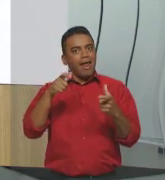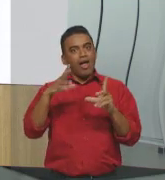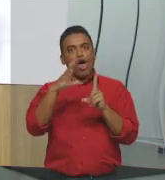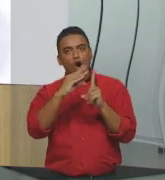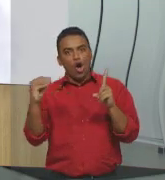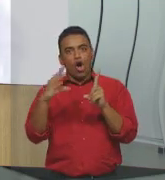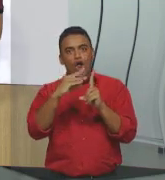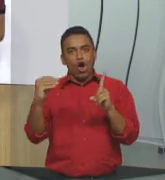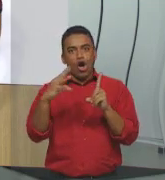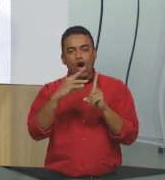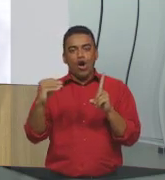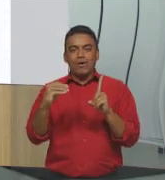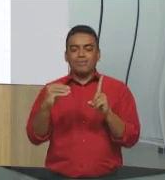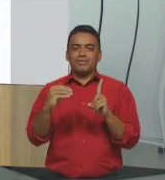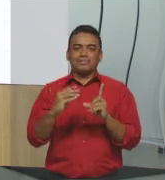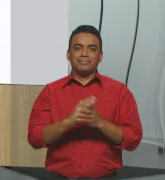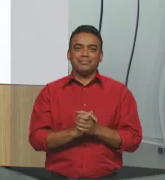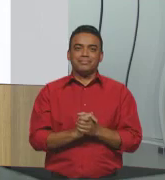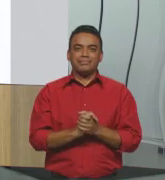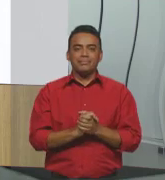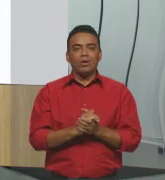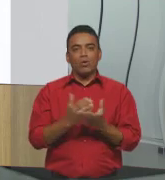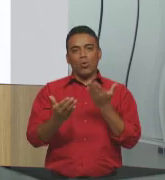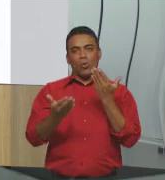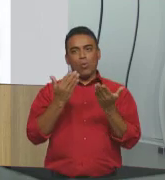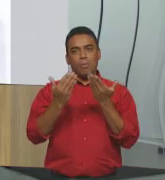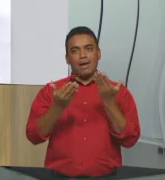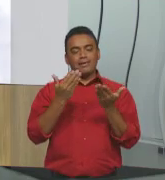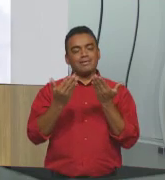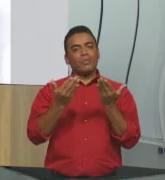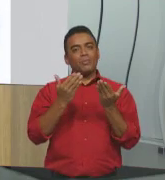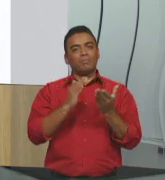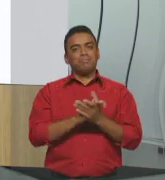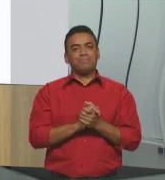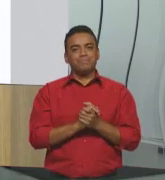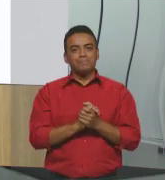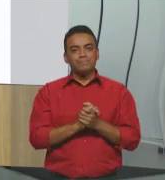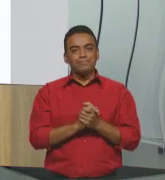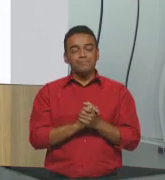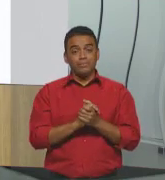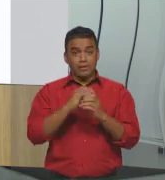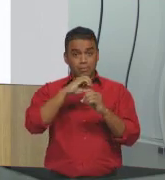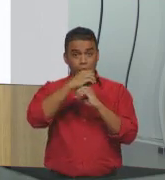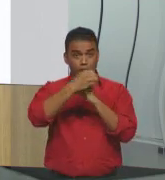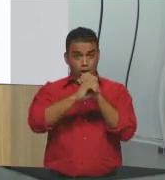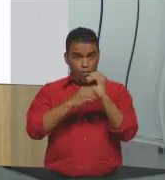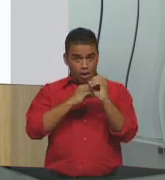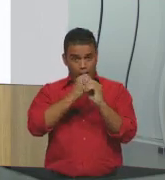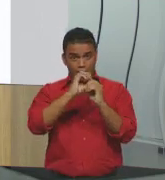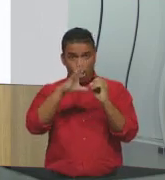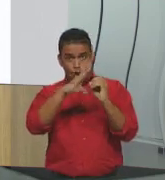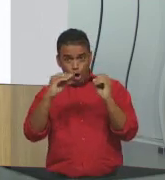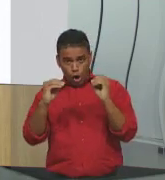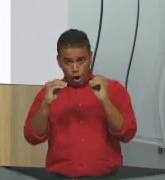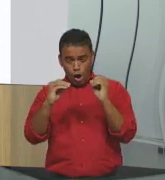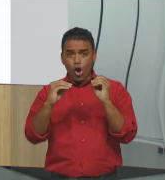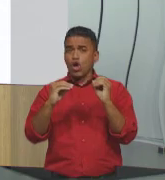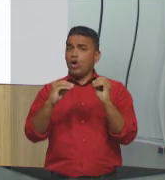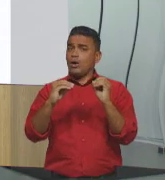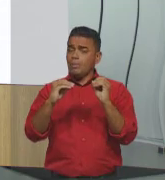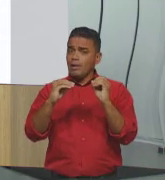clonados. Então aqui eu tenho a comparação, tá, da clonagem molecular utilizando as